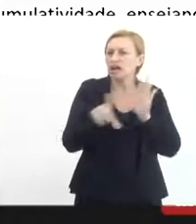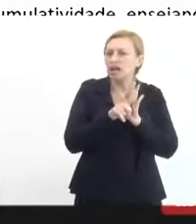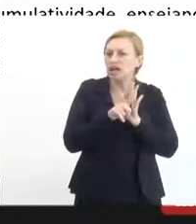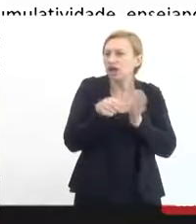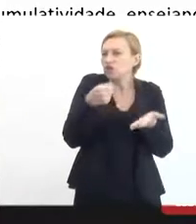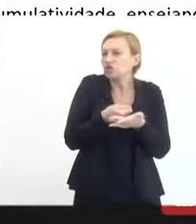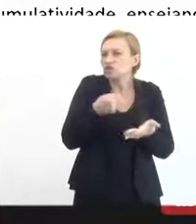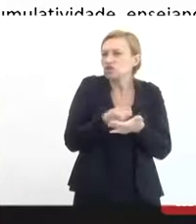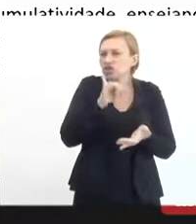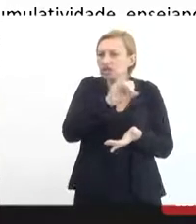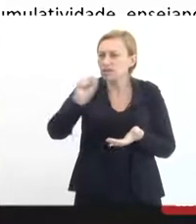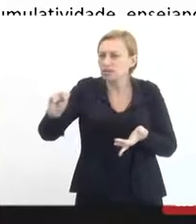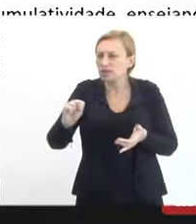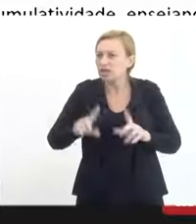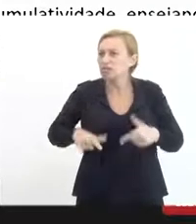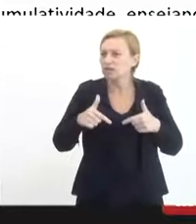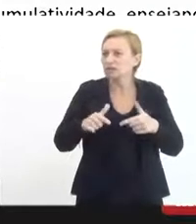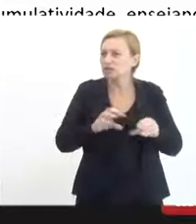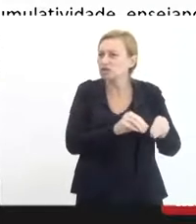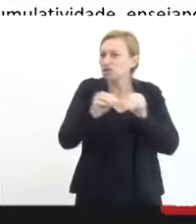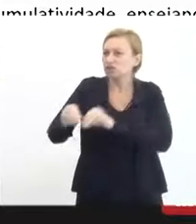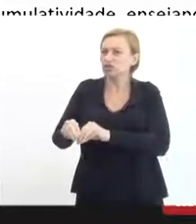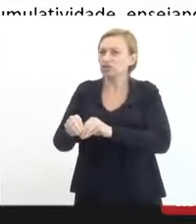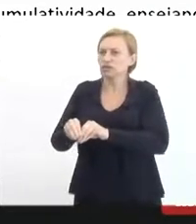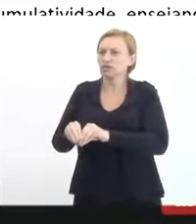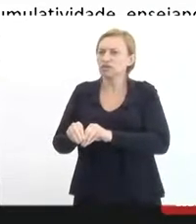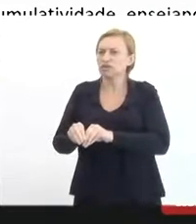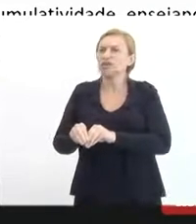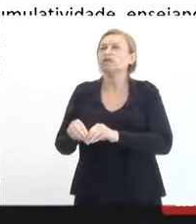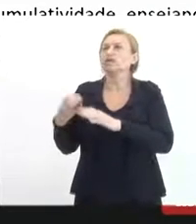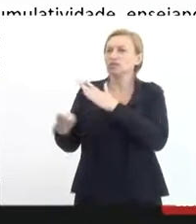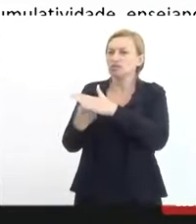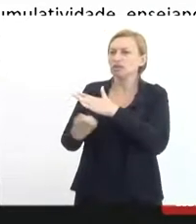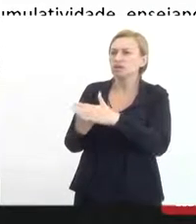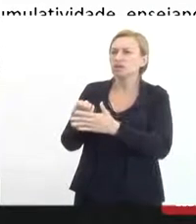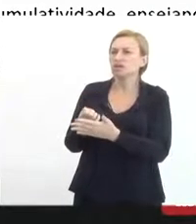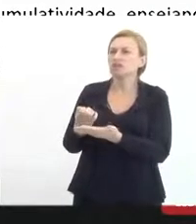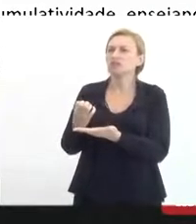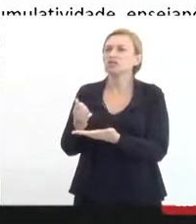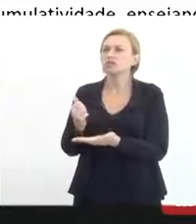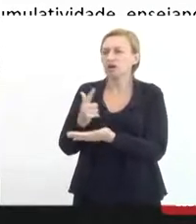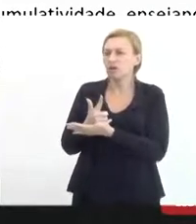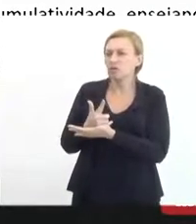exigir ICMS em operações de transferência entre estabelecimentos do mesmo contribuinte,